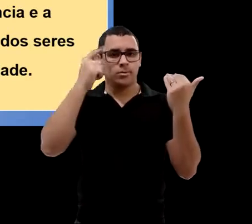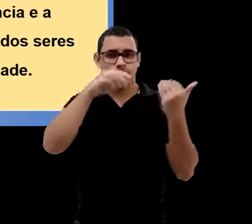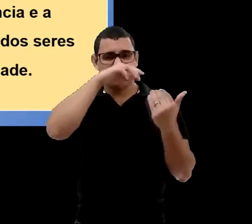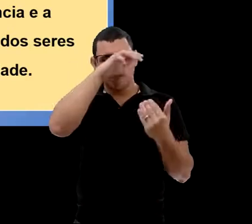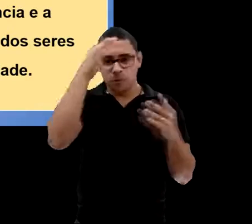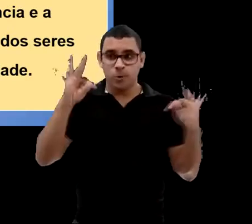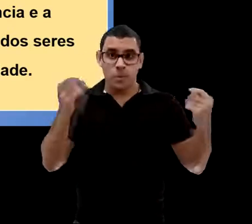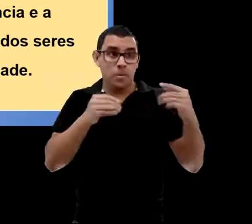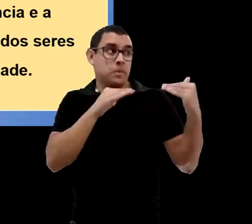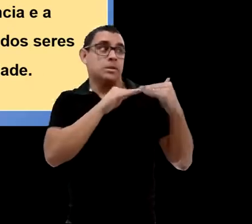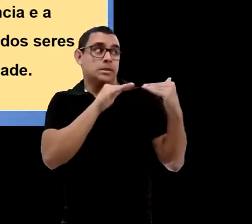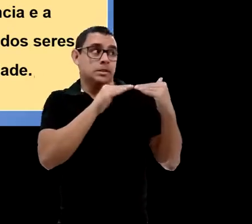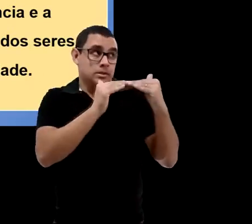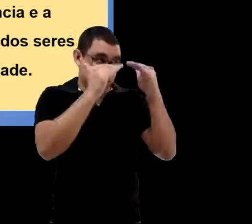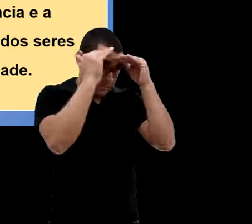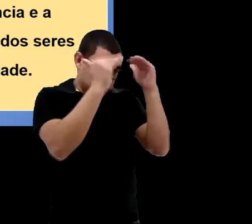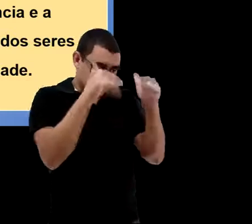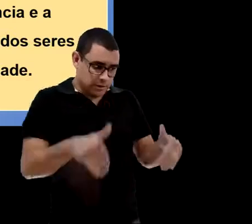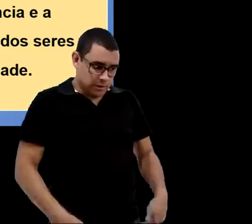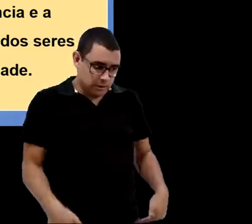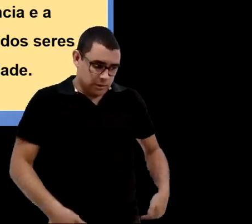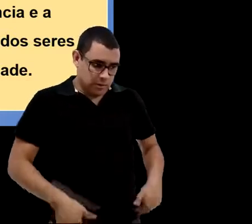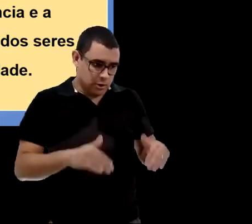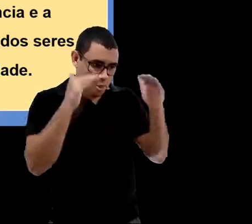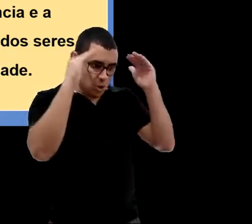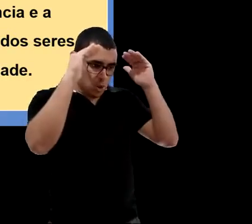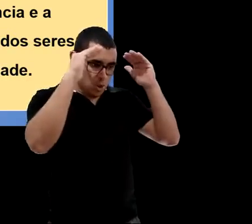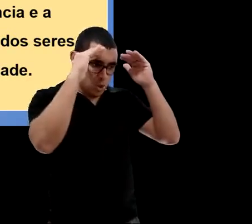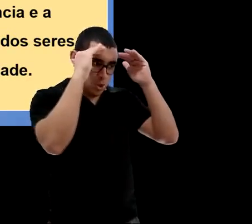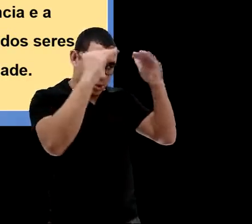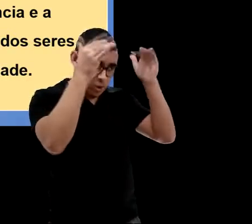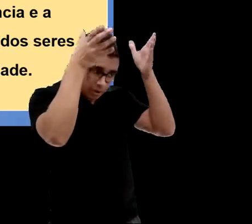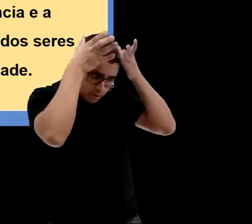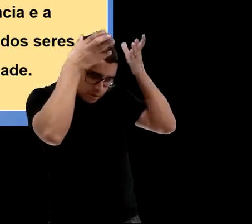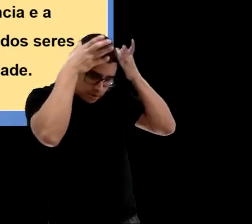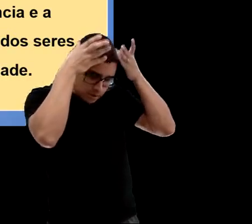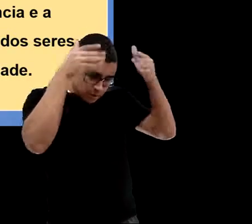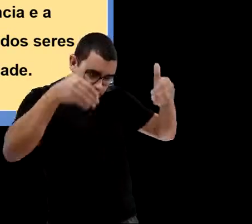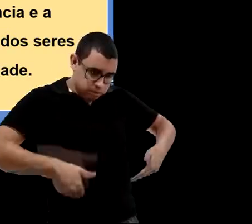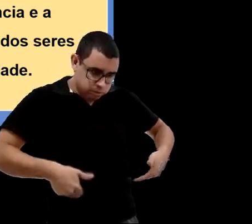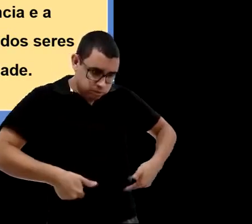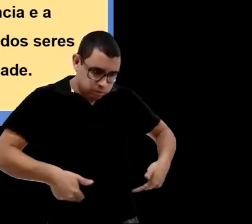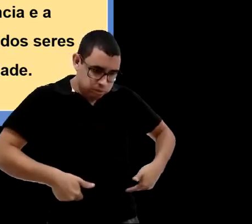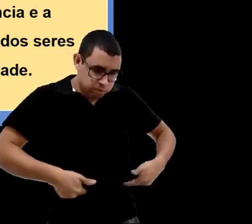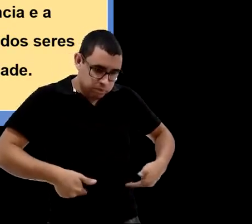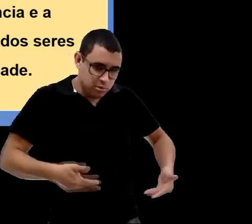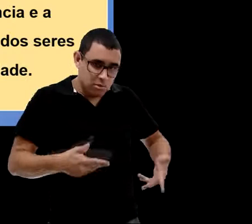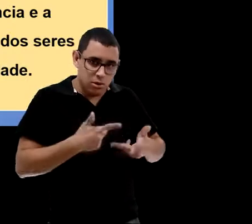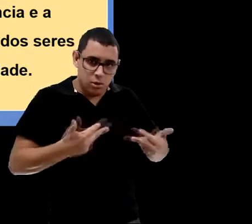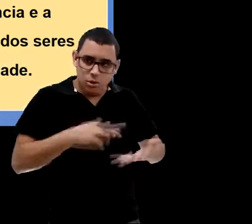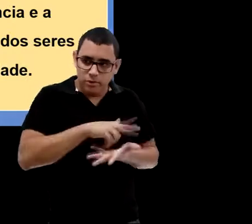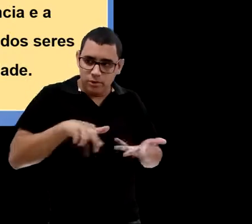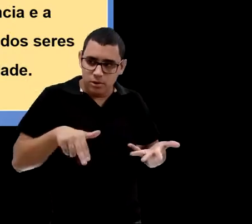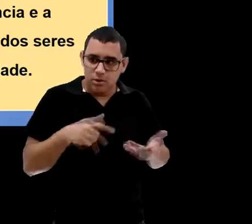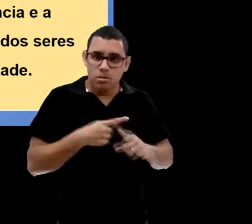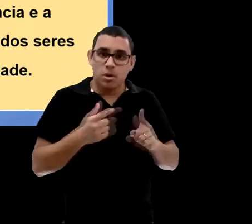pessoas pensavam. Então ele é importante por isso, né? Seus pensadores valorizavam a ciência e a racionalidade como forma de eliminar a ignorância